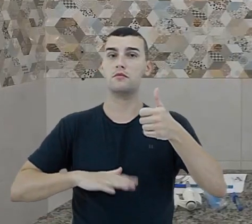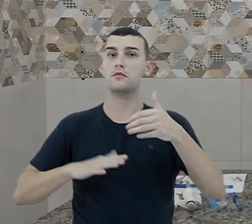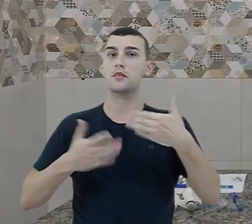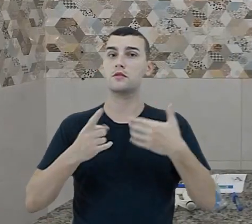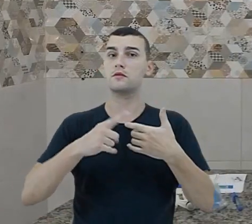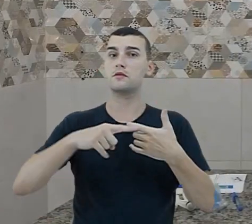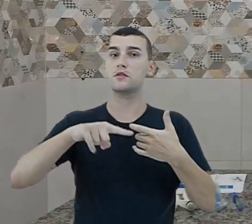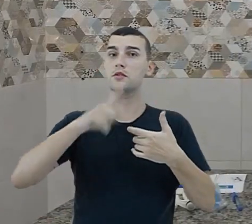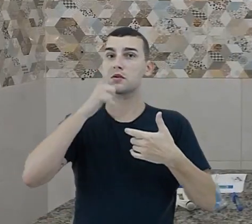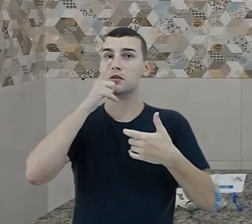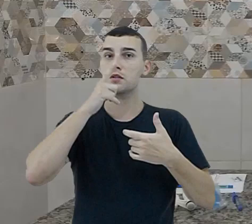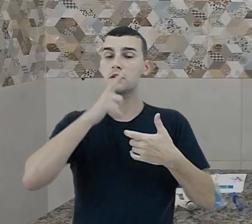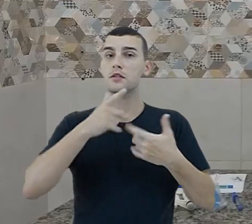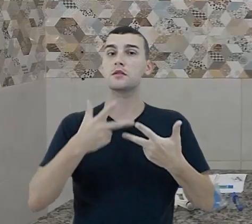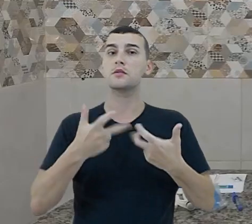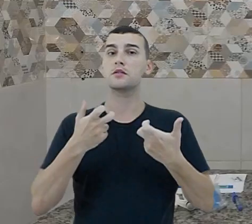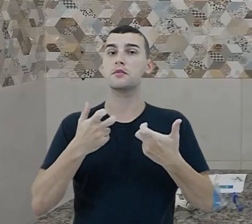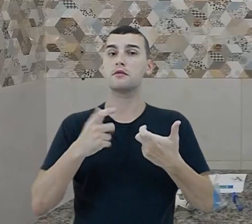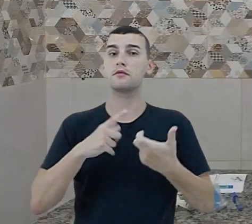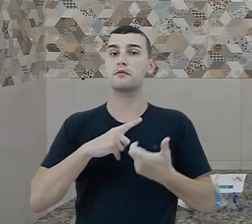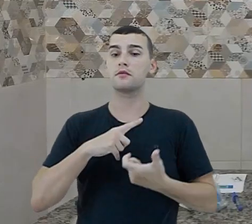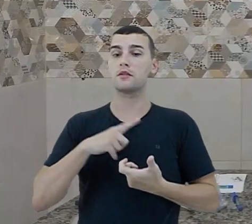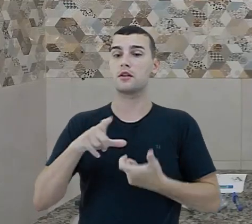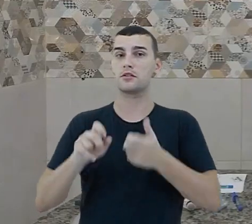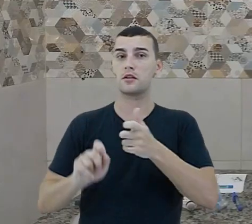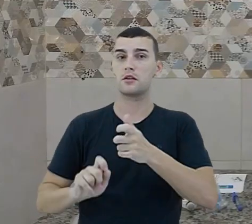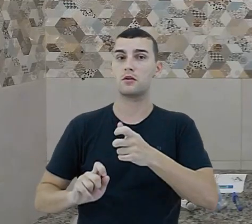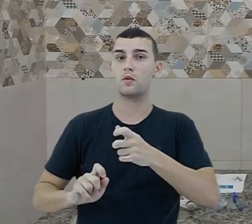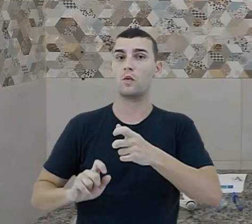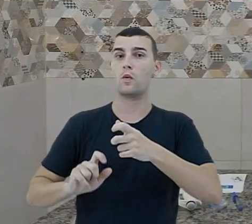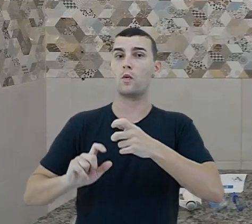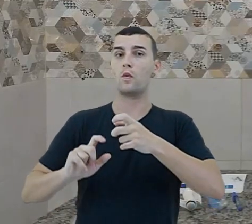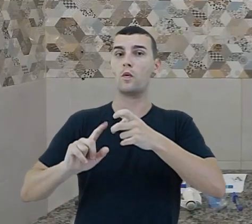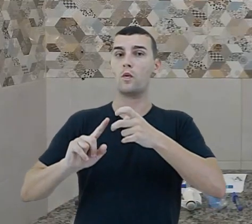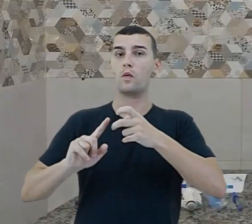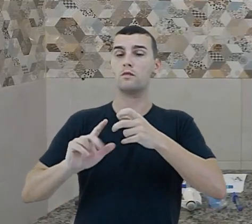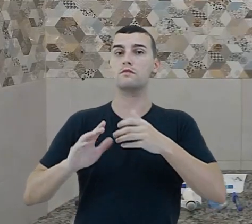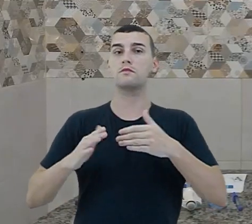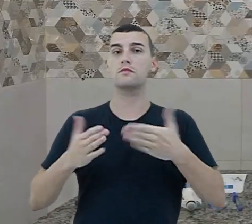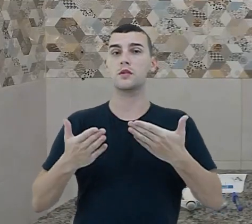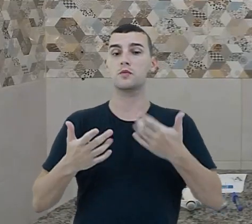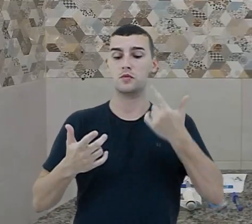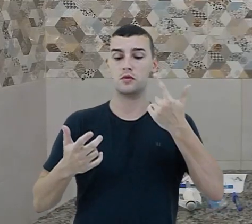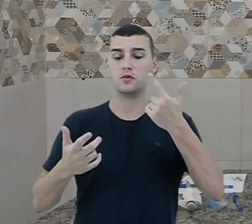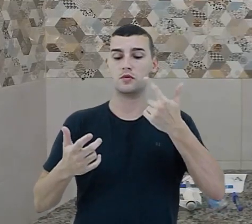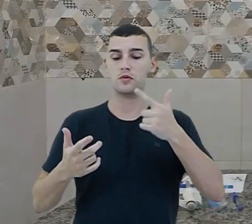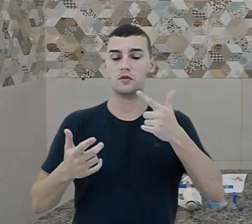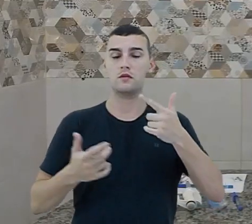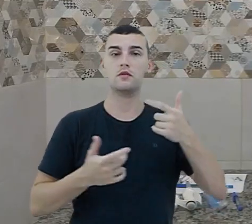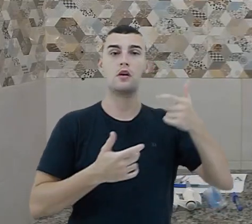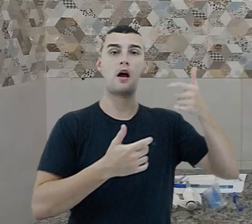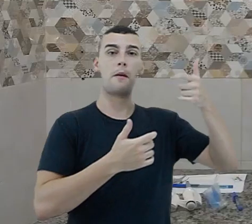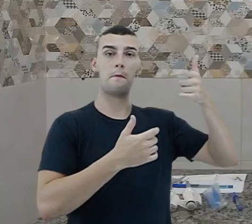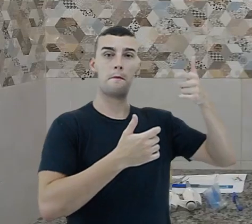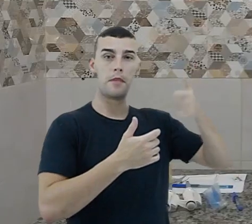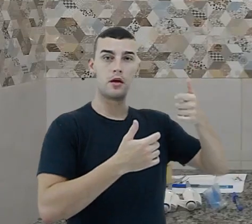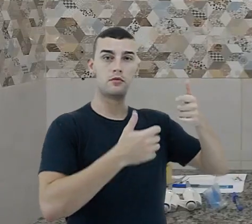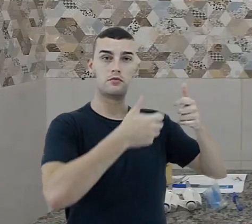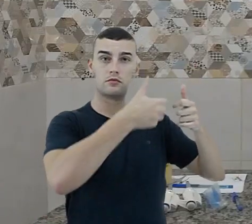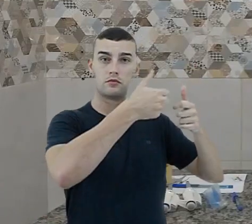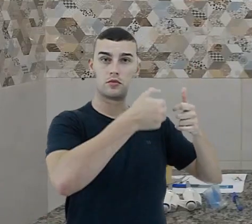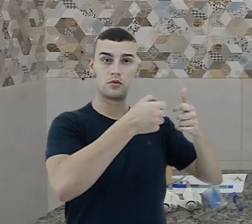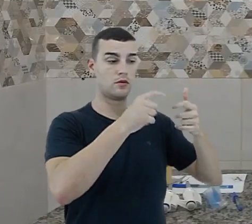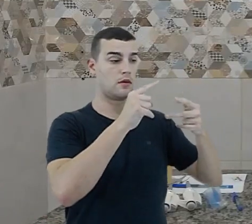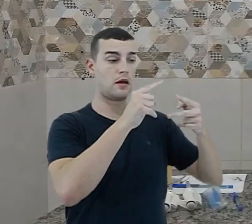levemente e, como vocês podem perceber, eu tenho o líquido sendo sugado. Vou repetir. Então vamos